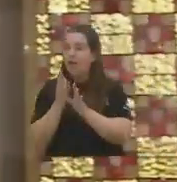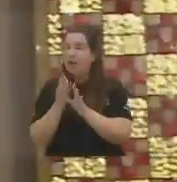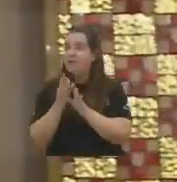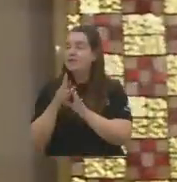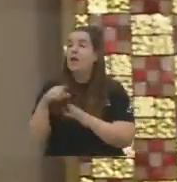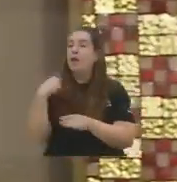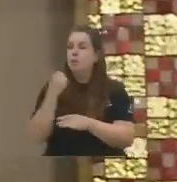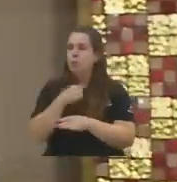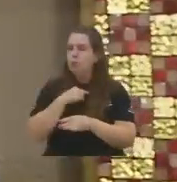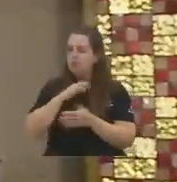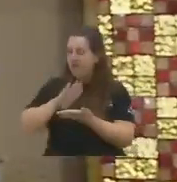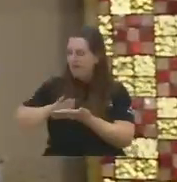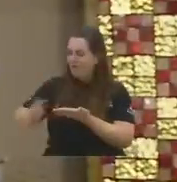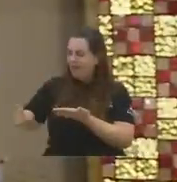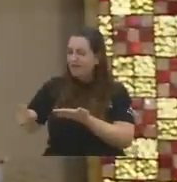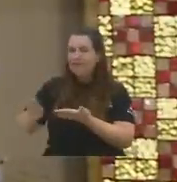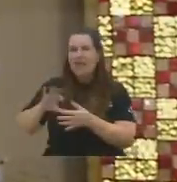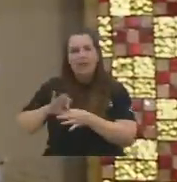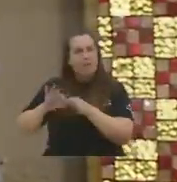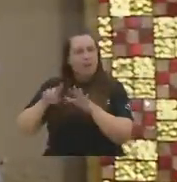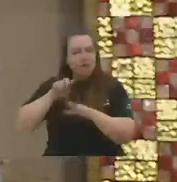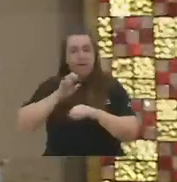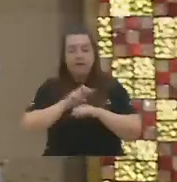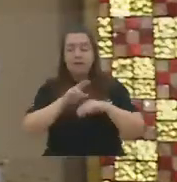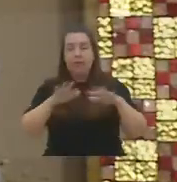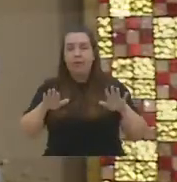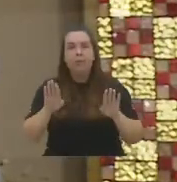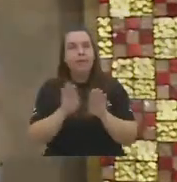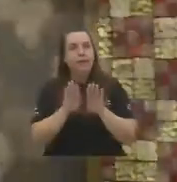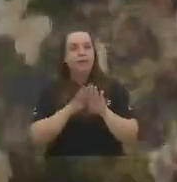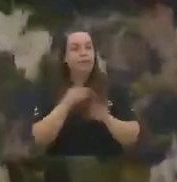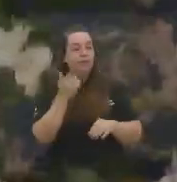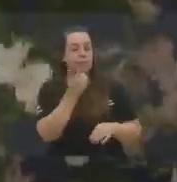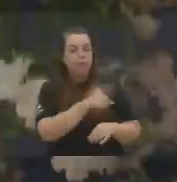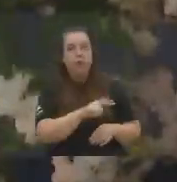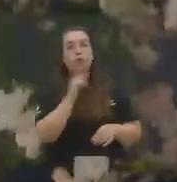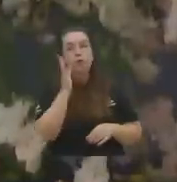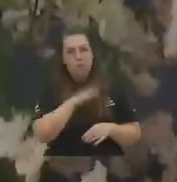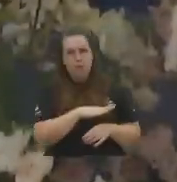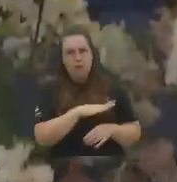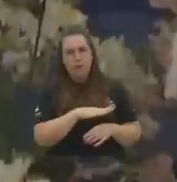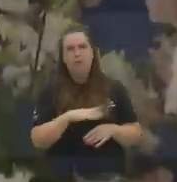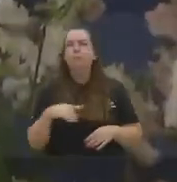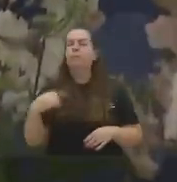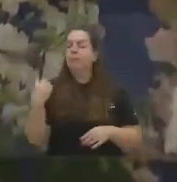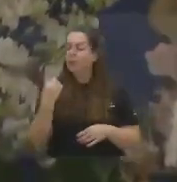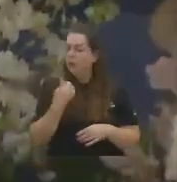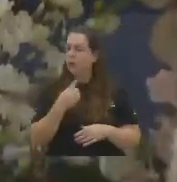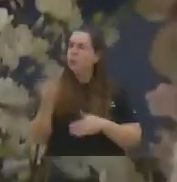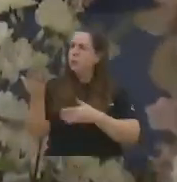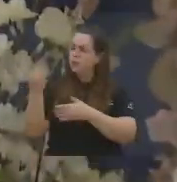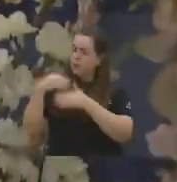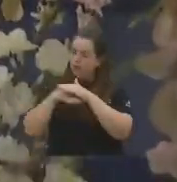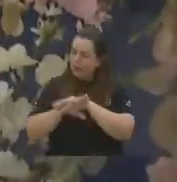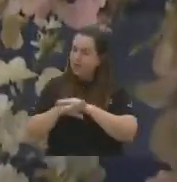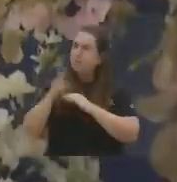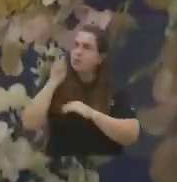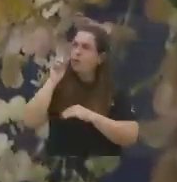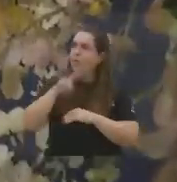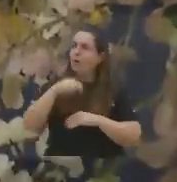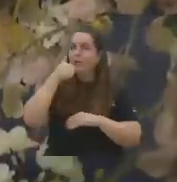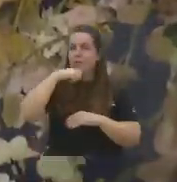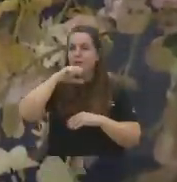nos libertar desta pandemia e de outros males. Guardai-nos com olhos de Mãe